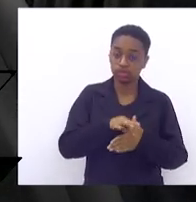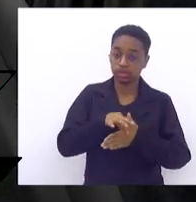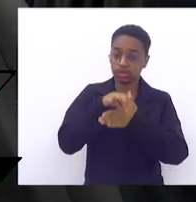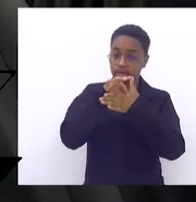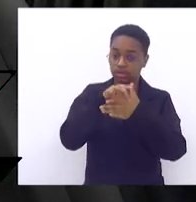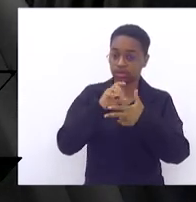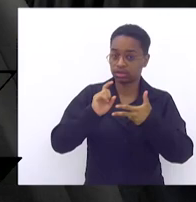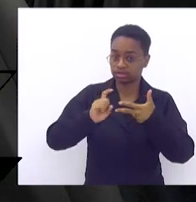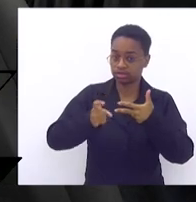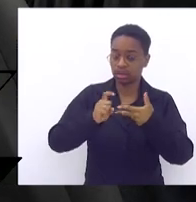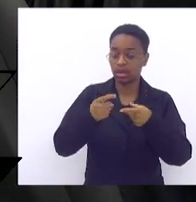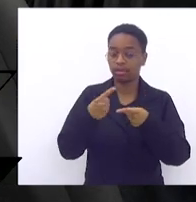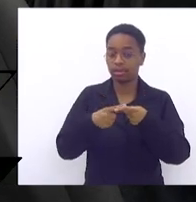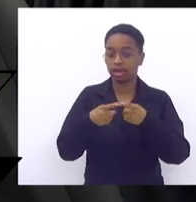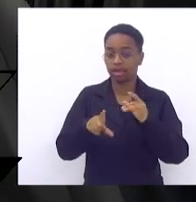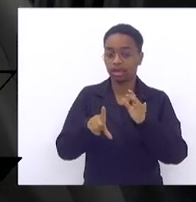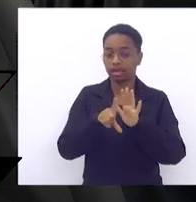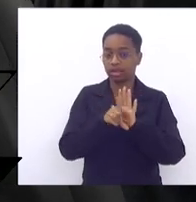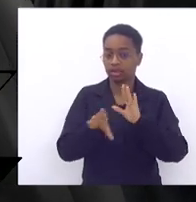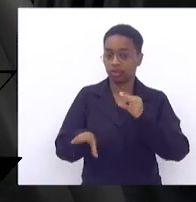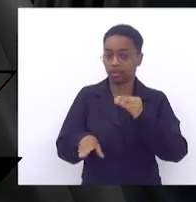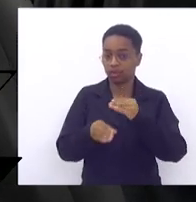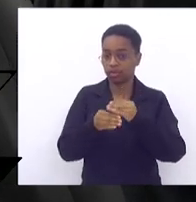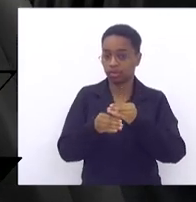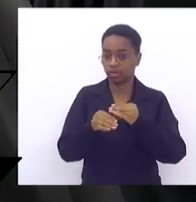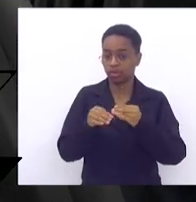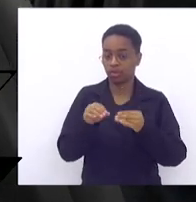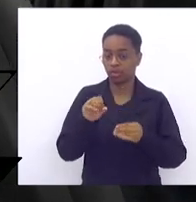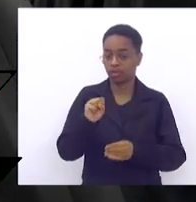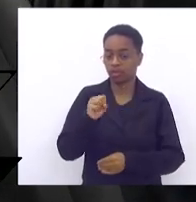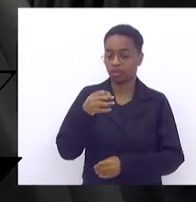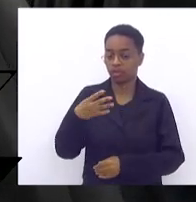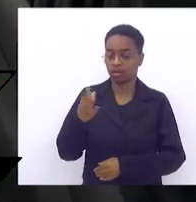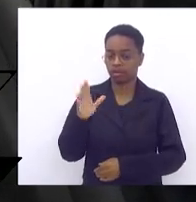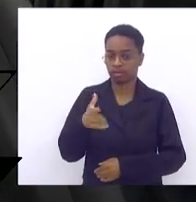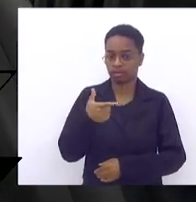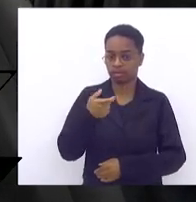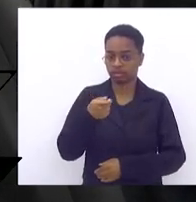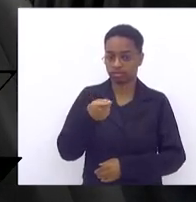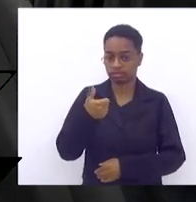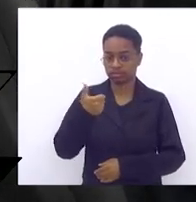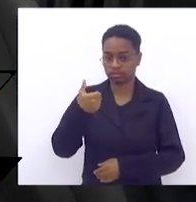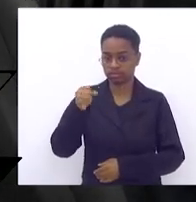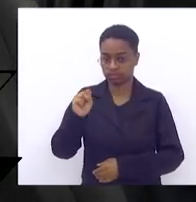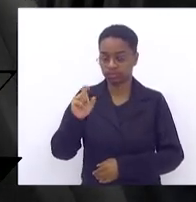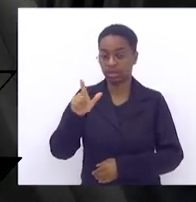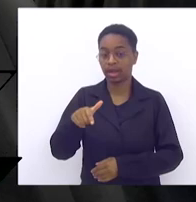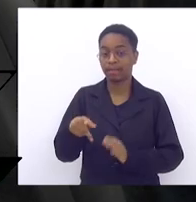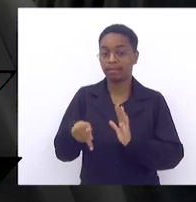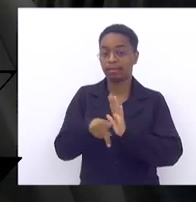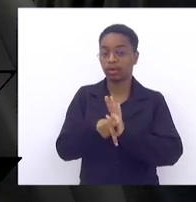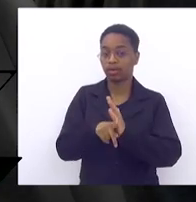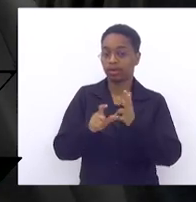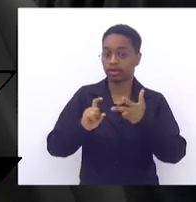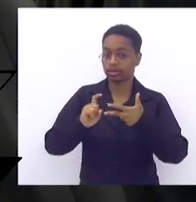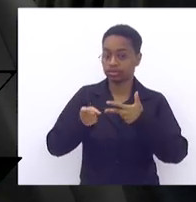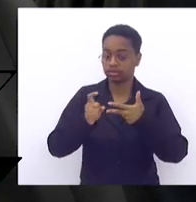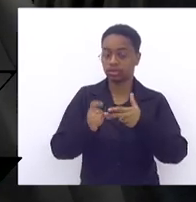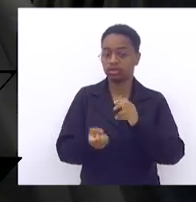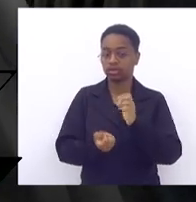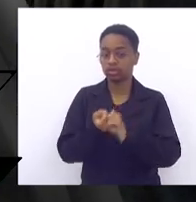visto que a Lei Complementar 184 de 18 é uma lei do Executivo que criou o Rio